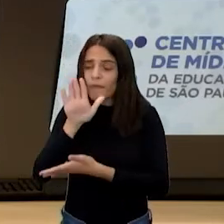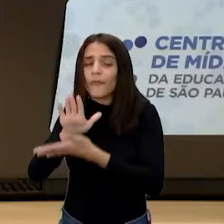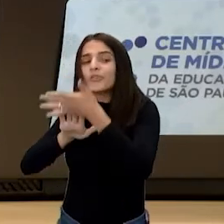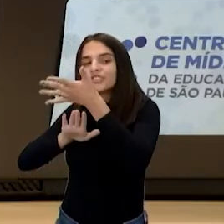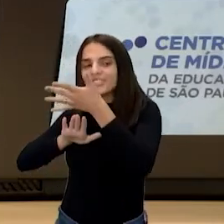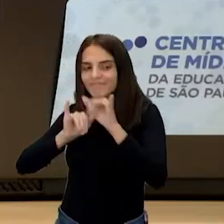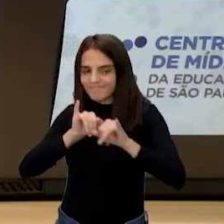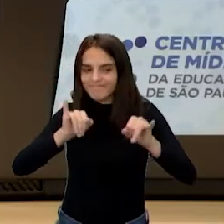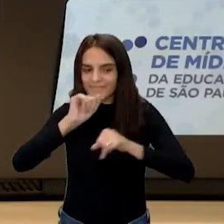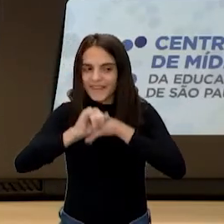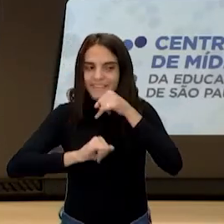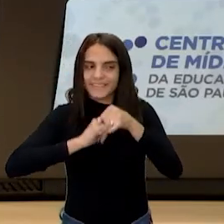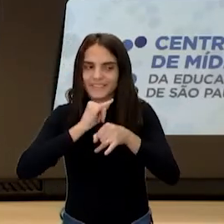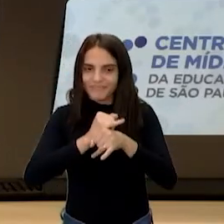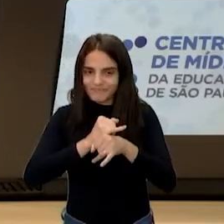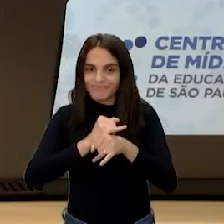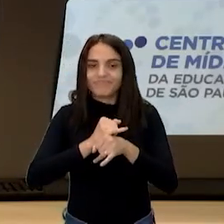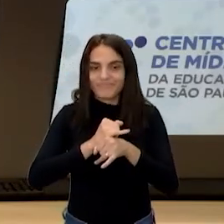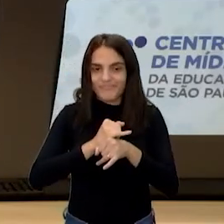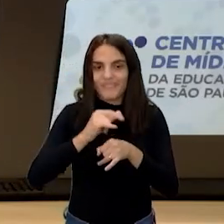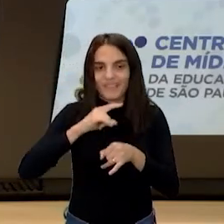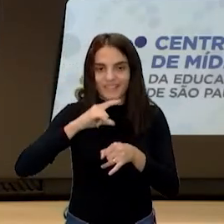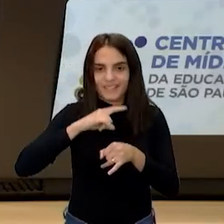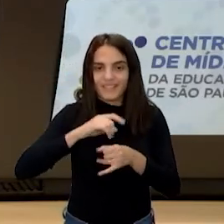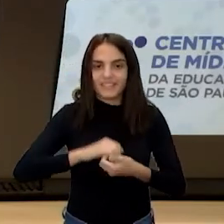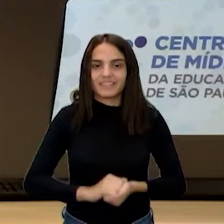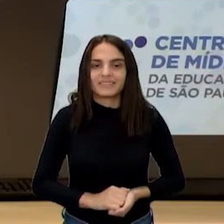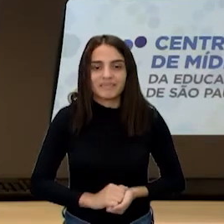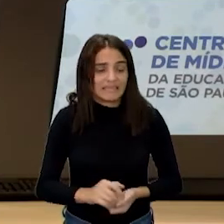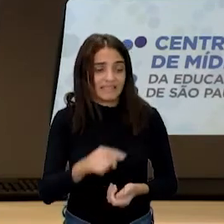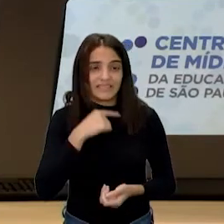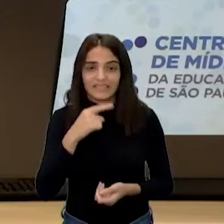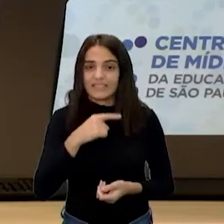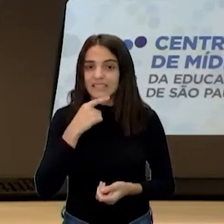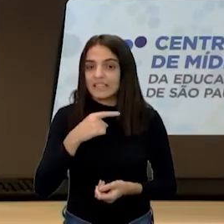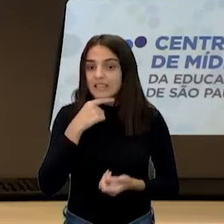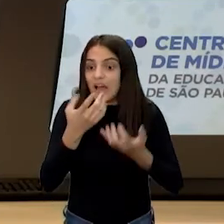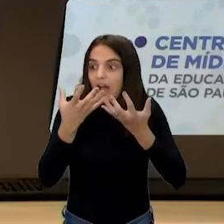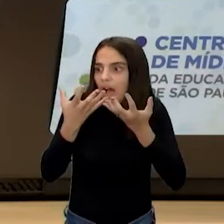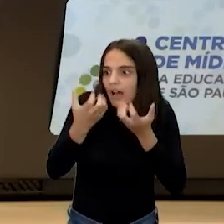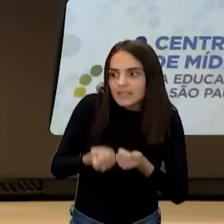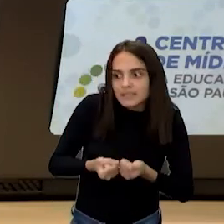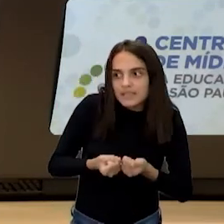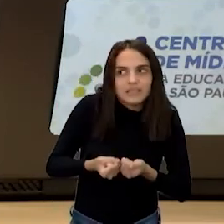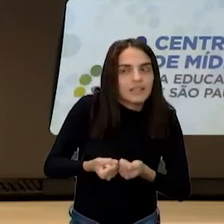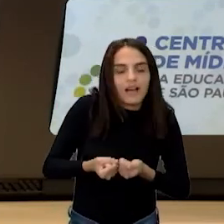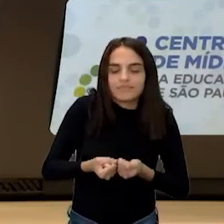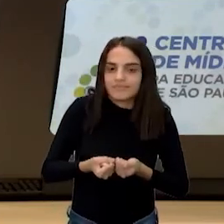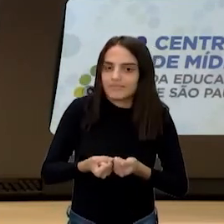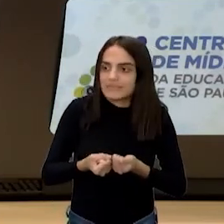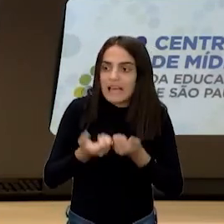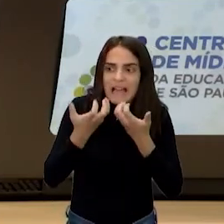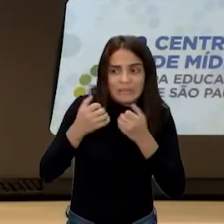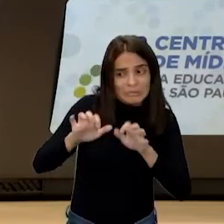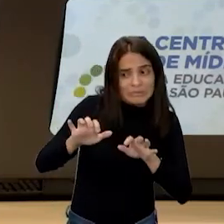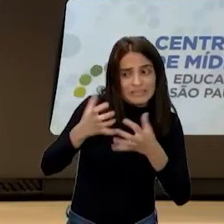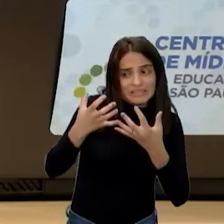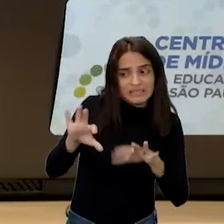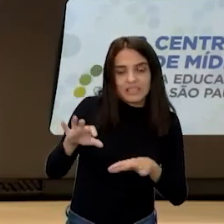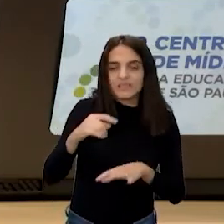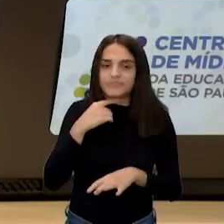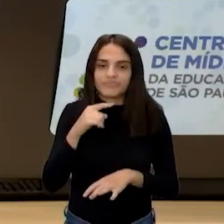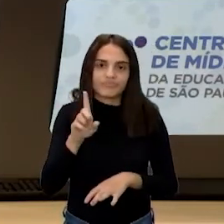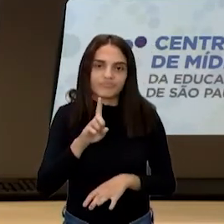meio difícil. A questão dos cookies, né? Sim. Você não consegue você não aceitar ali, aquilo. Por sim. mais que a gente coloque lá,